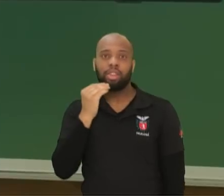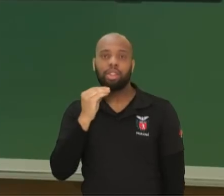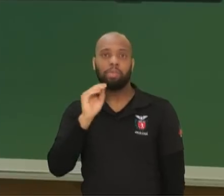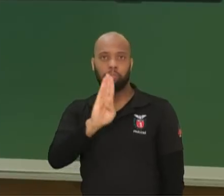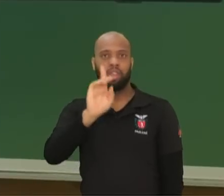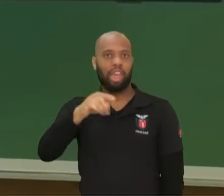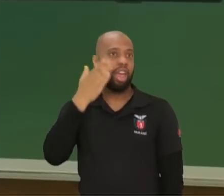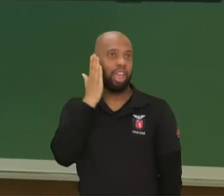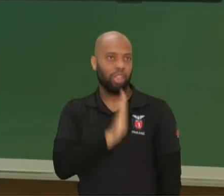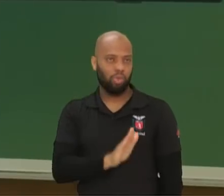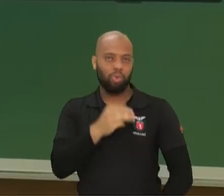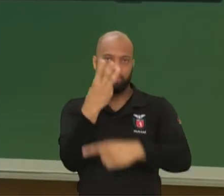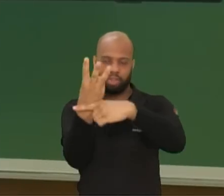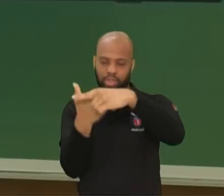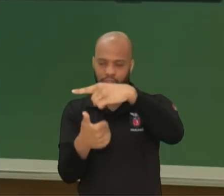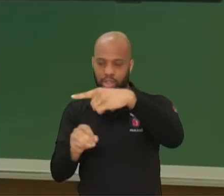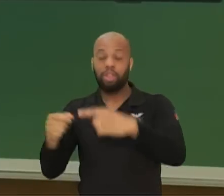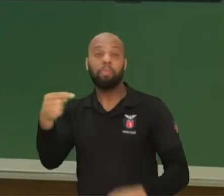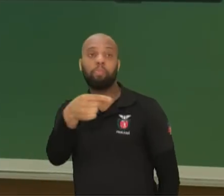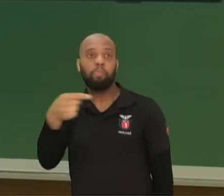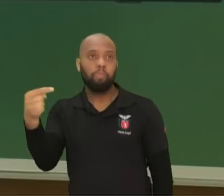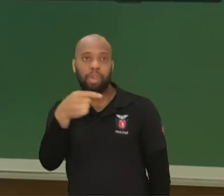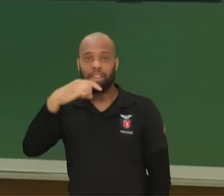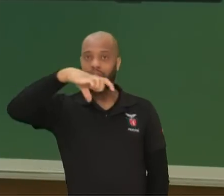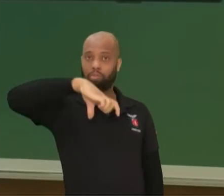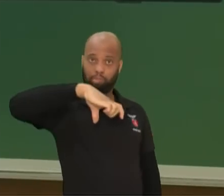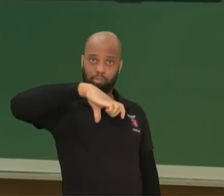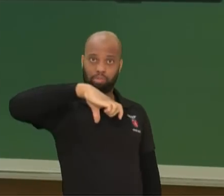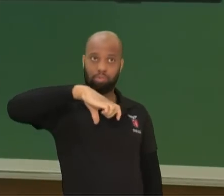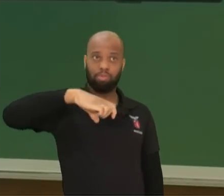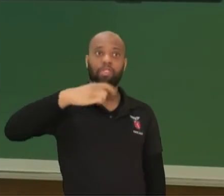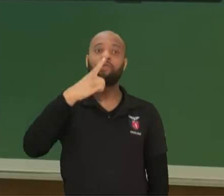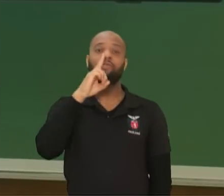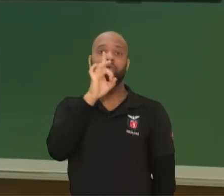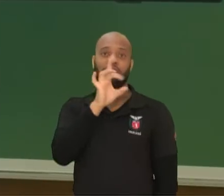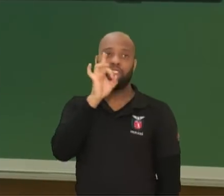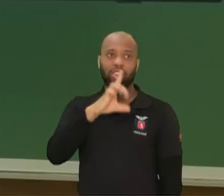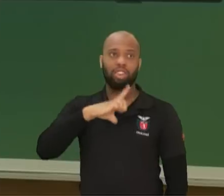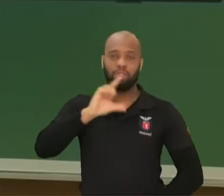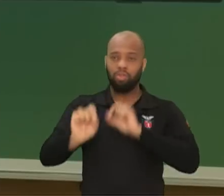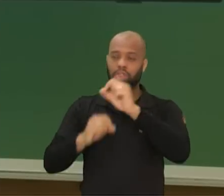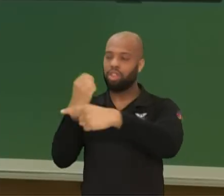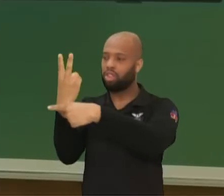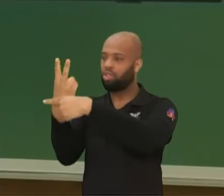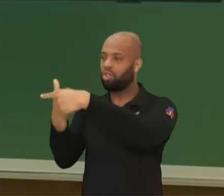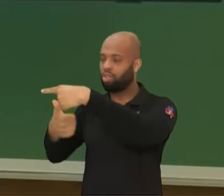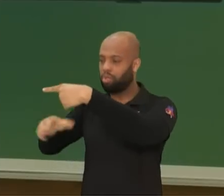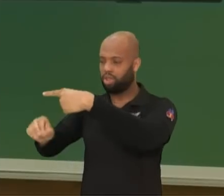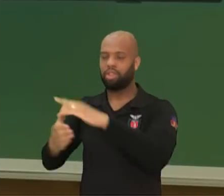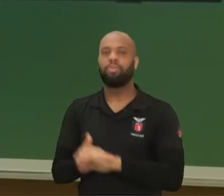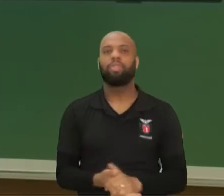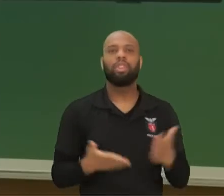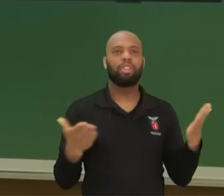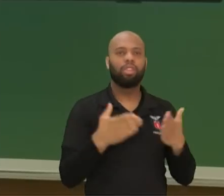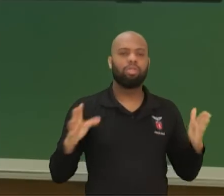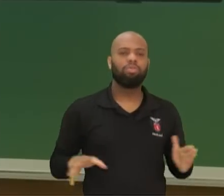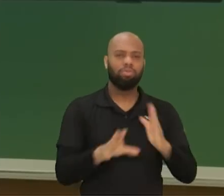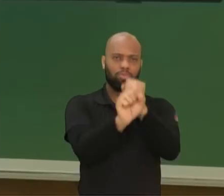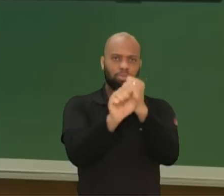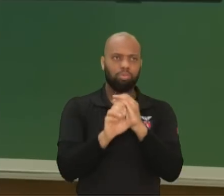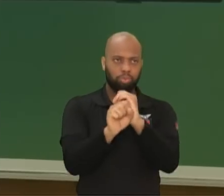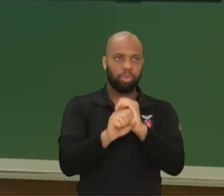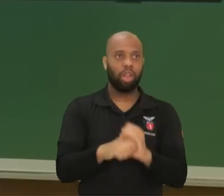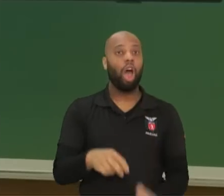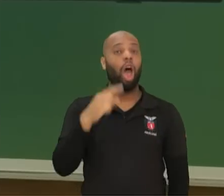3 sobre 10, menos essa interseção, certo? Então, eu tenho 2 sobre 10. Quanto que fica isso?